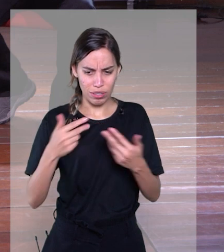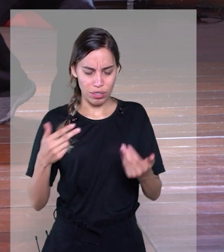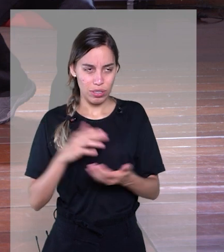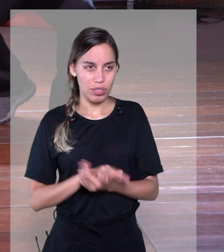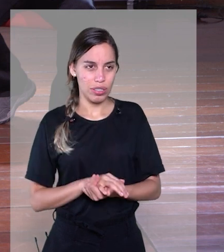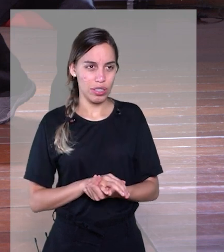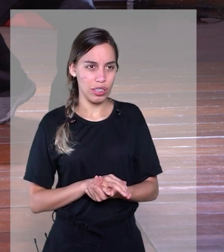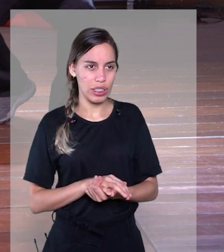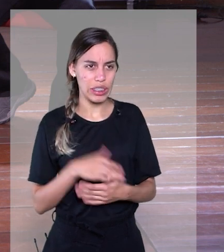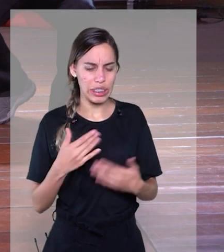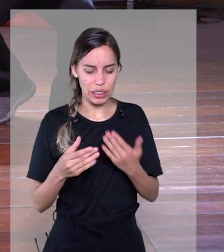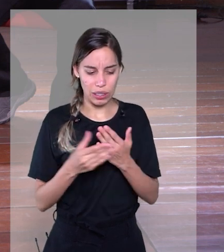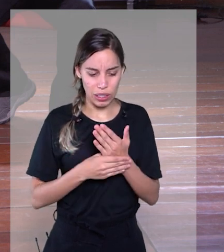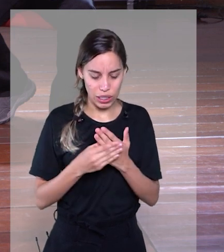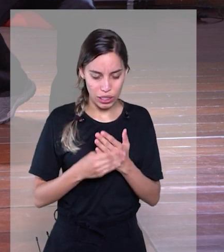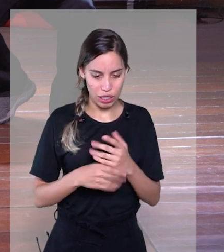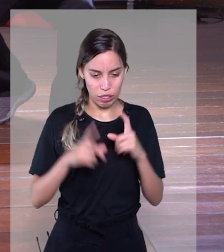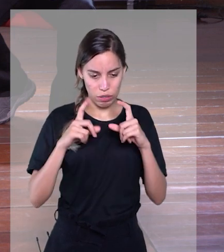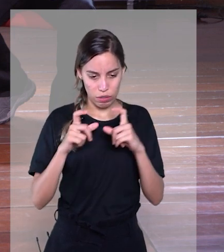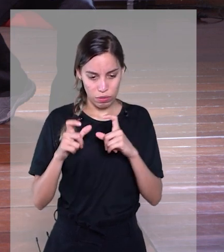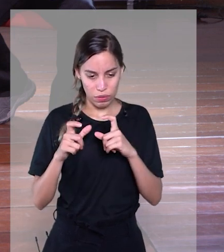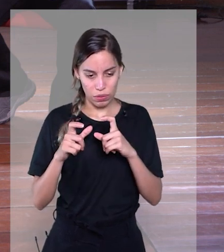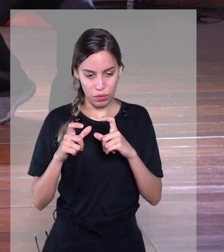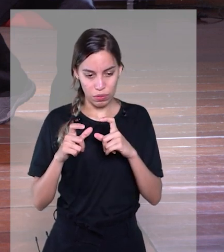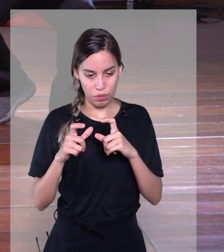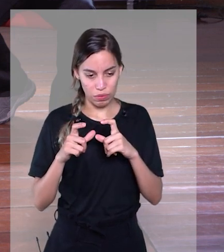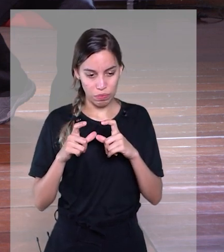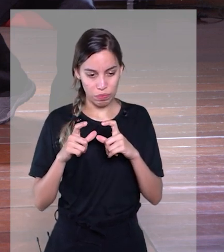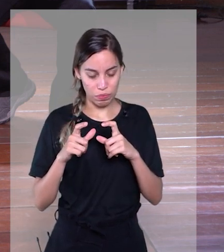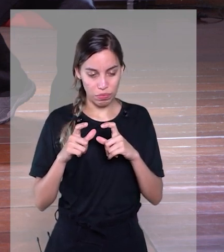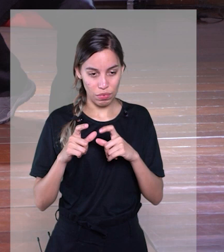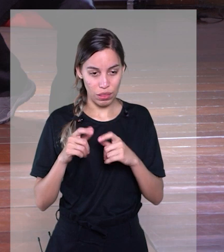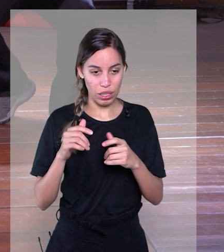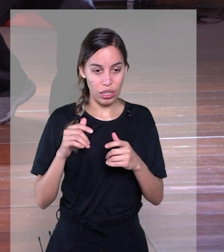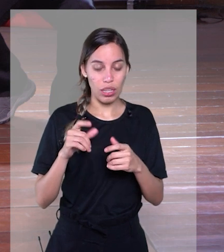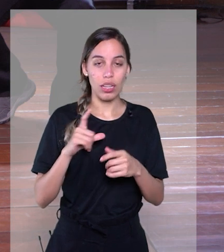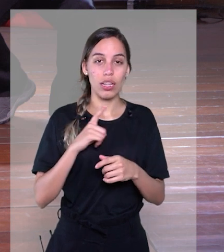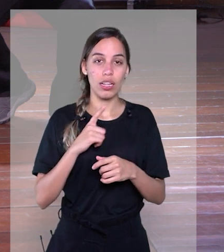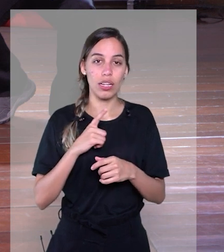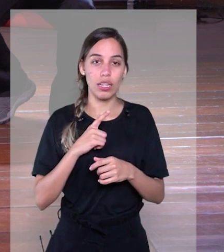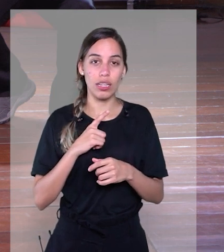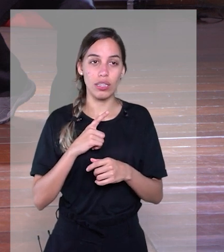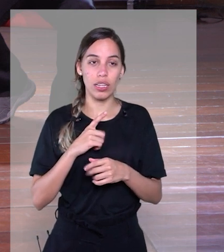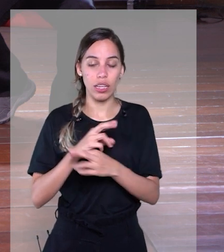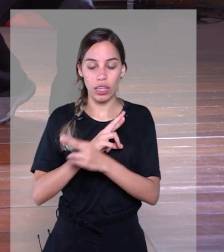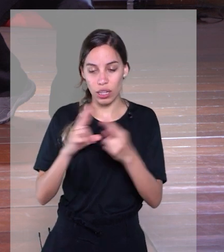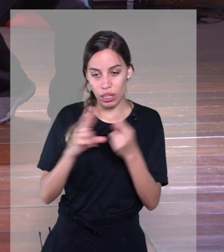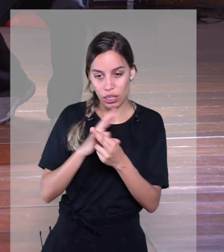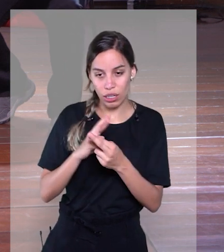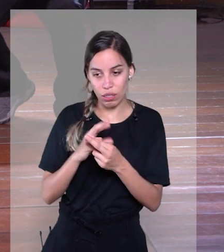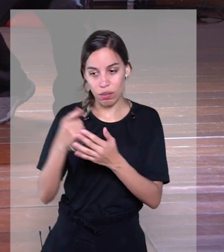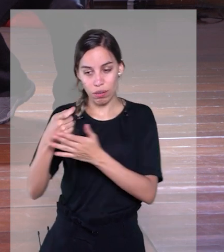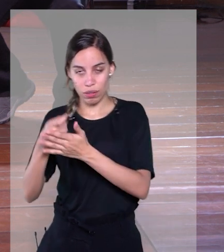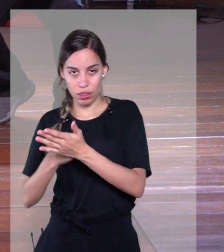fotografias inspiradas ou casadas com textos do Carlos. A gente tem